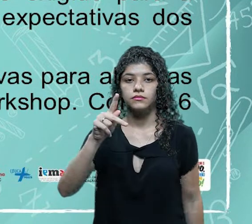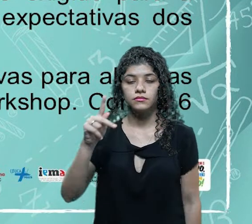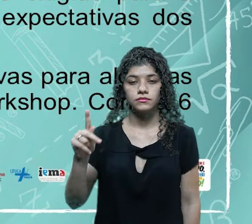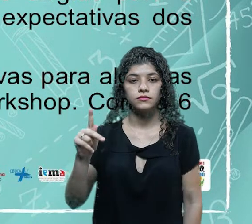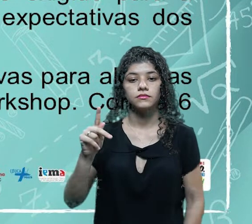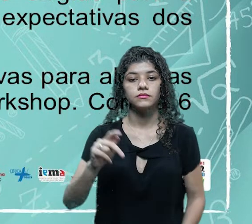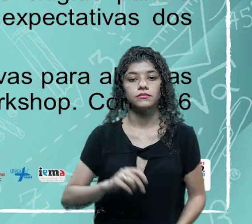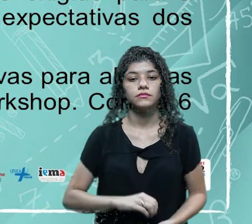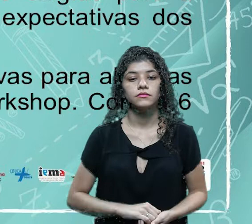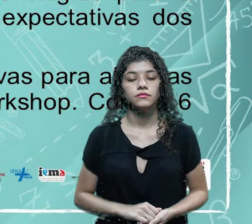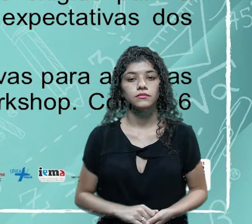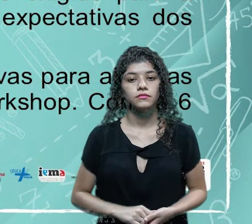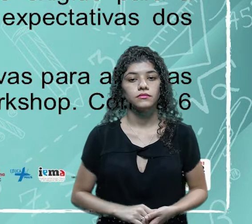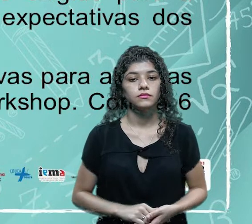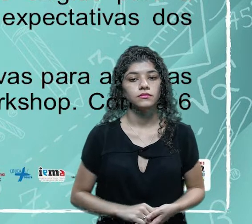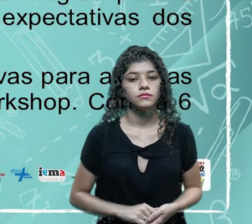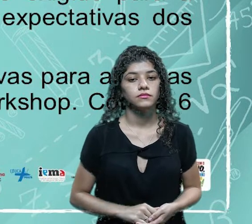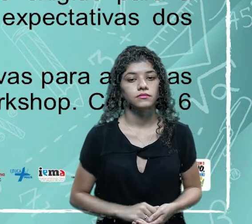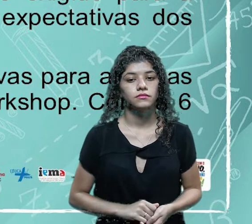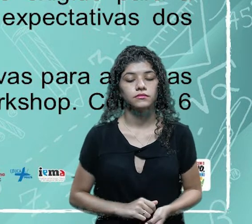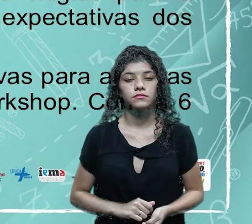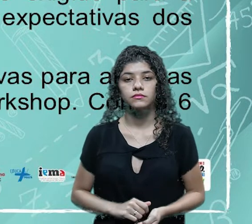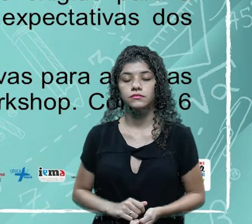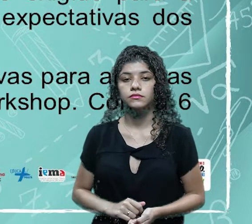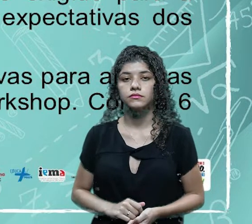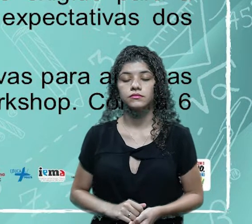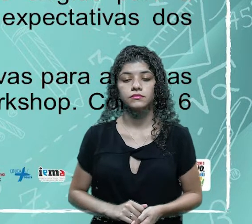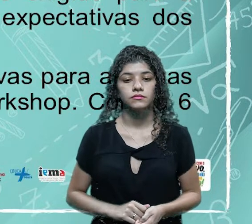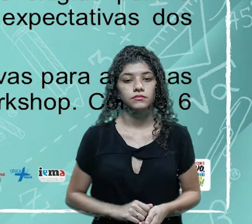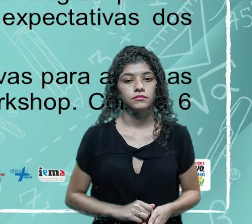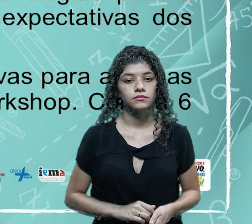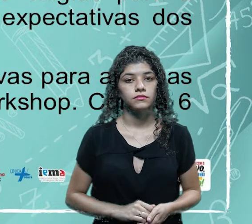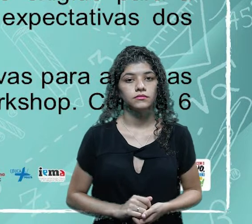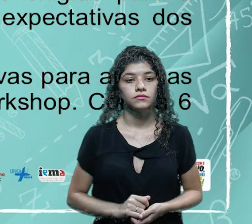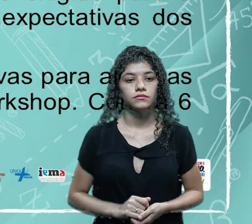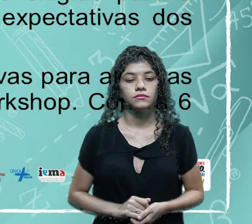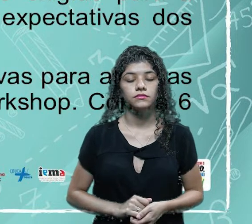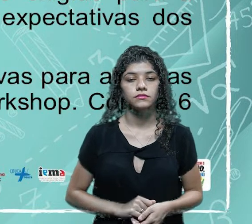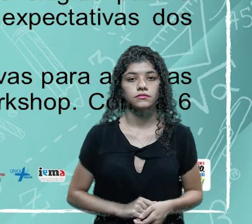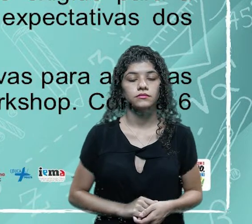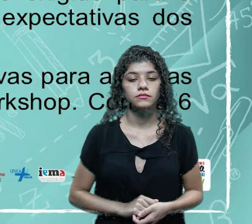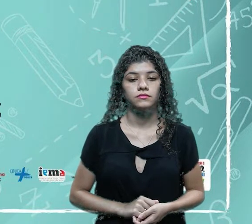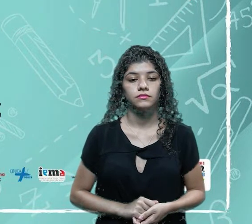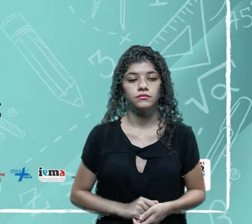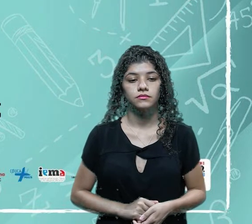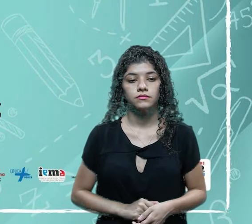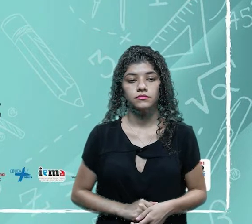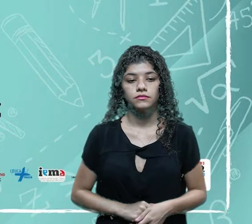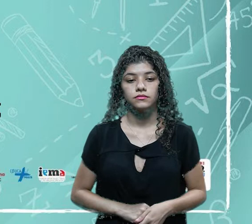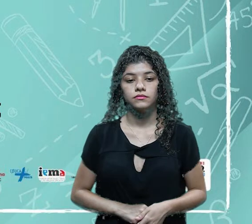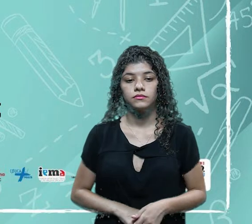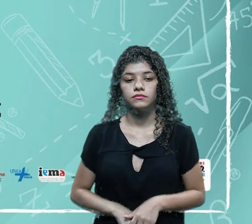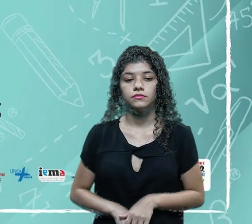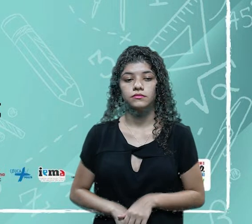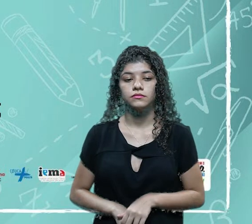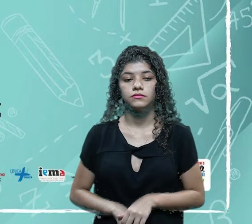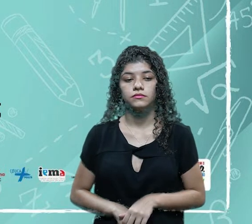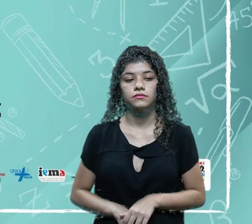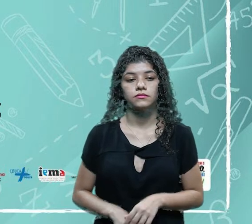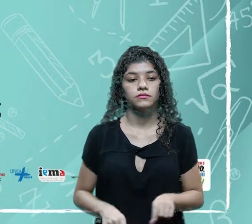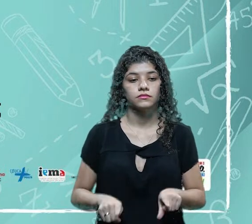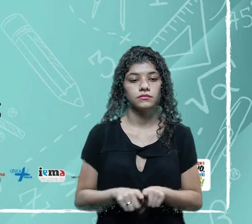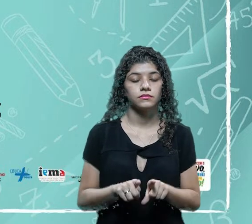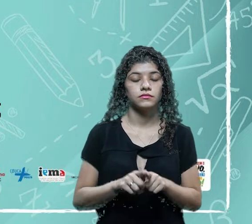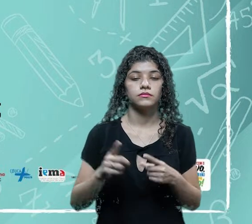inter de a atividade para o evento lá então é uma desvantagem né E claro